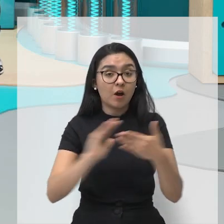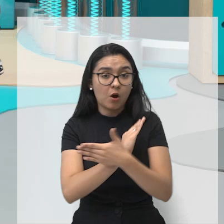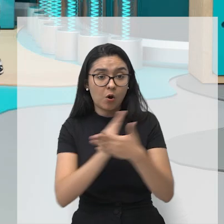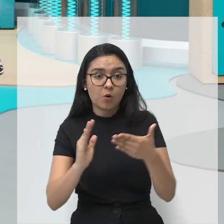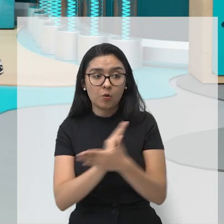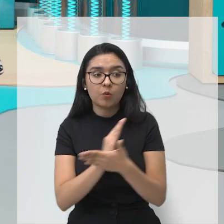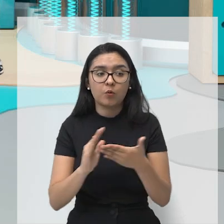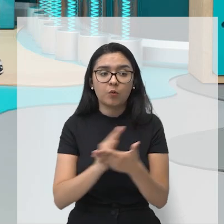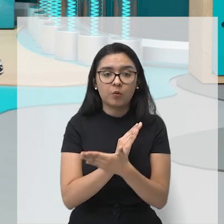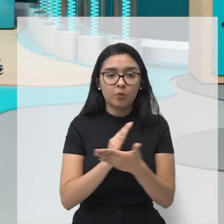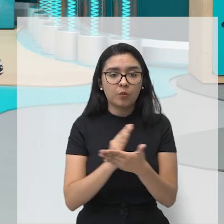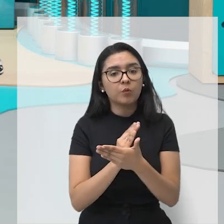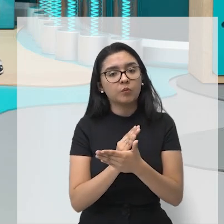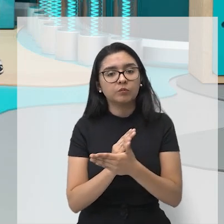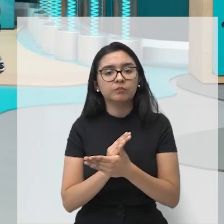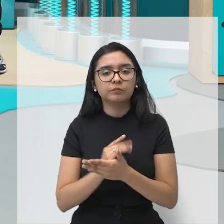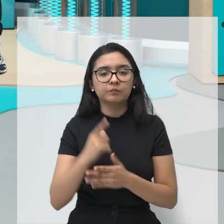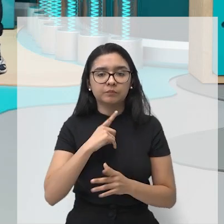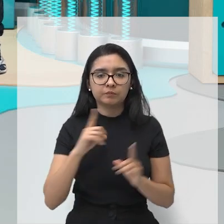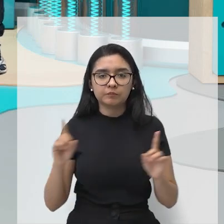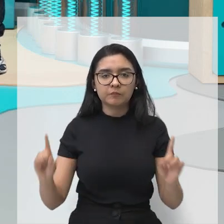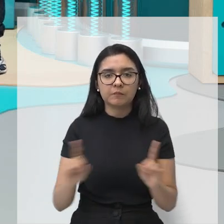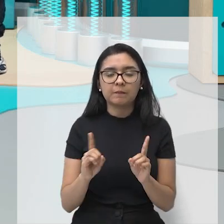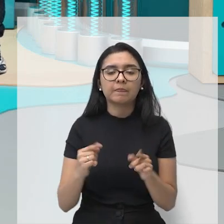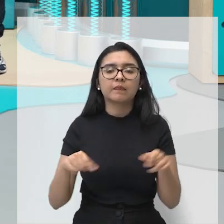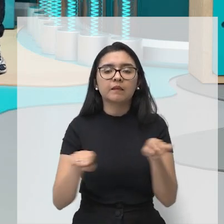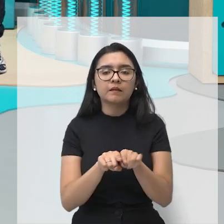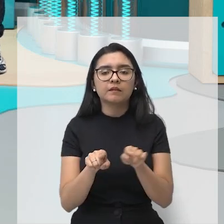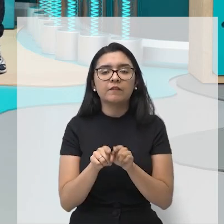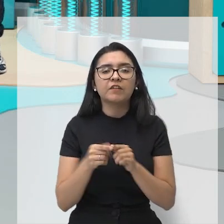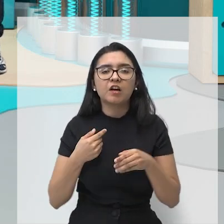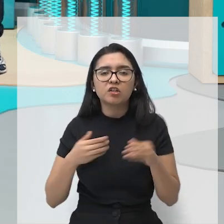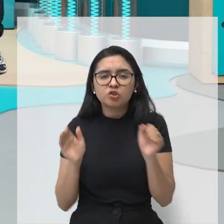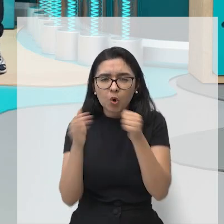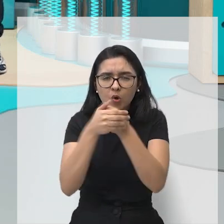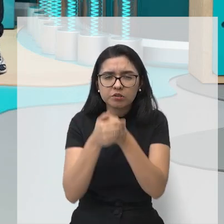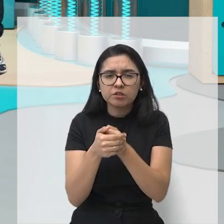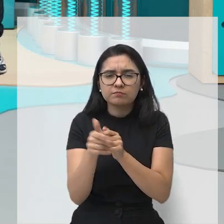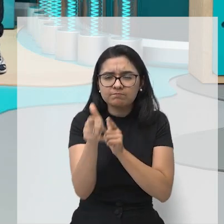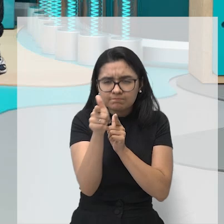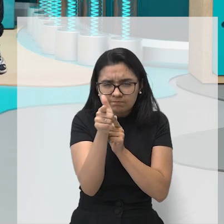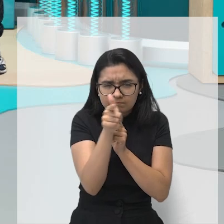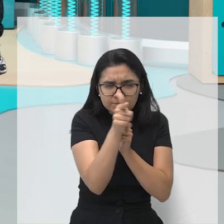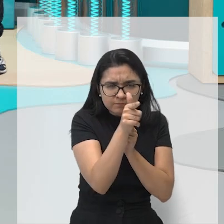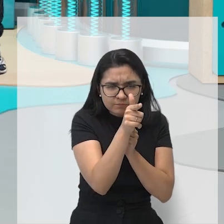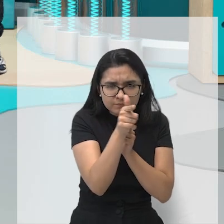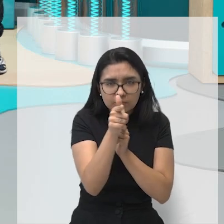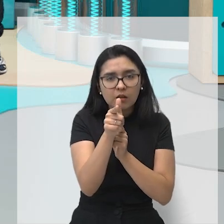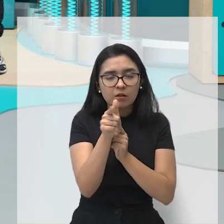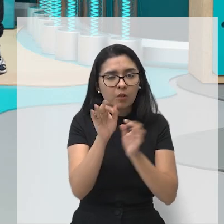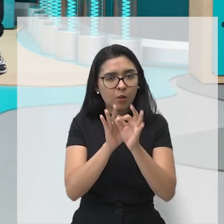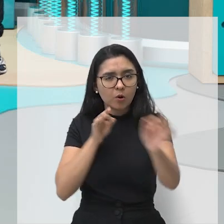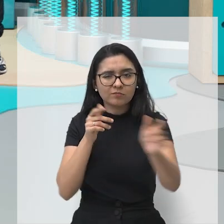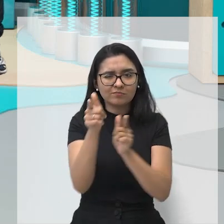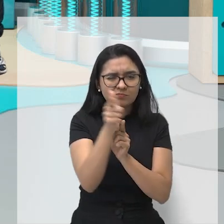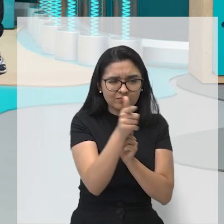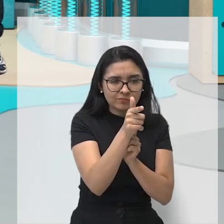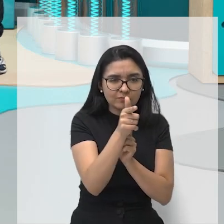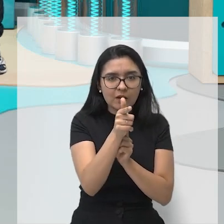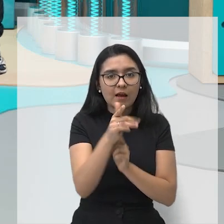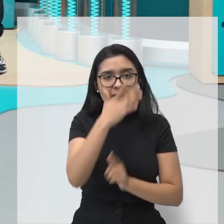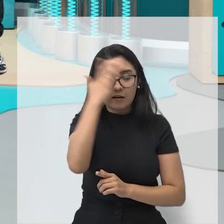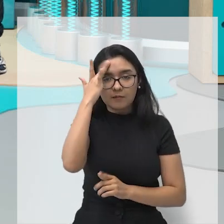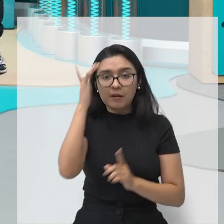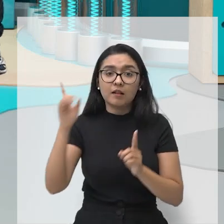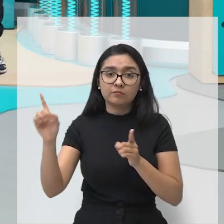atletas posicionados ali, quase como aquele sniper que fica escondido para tentar atingir aqueles que estão